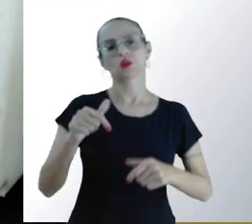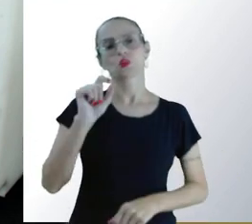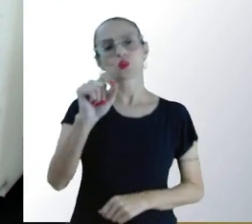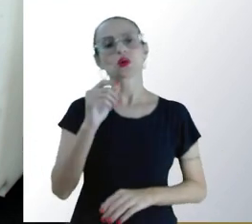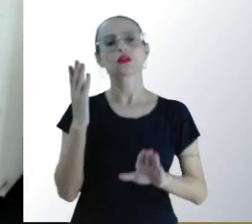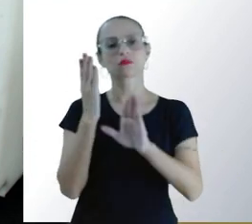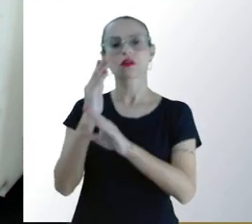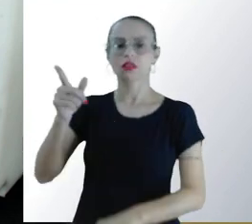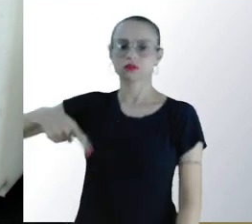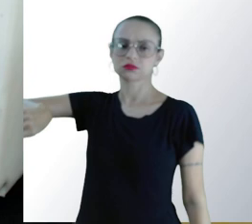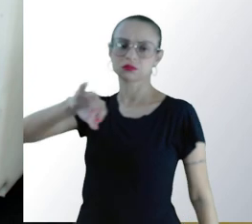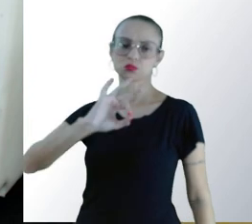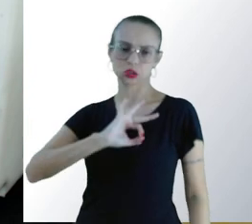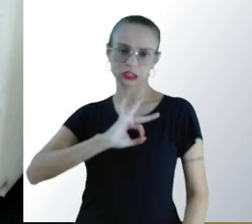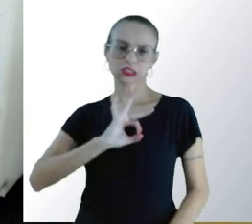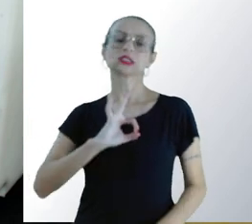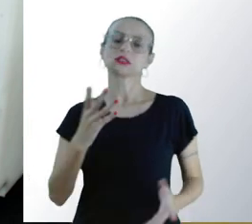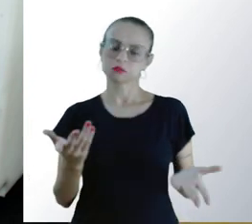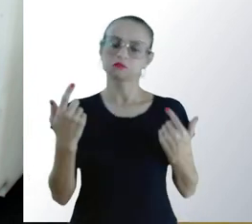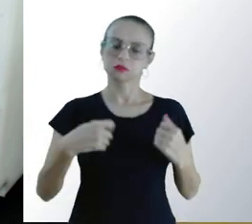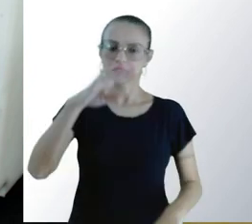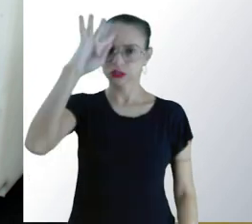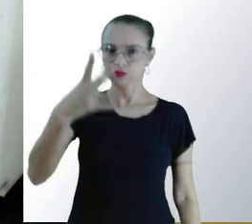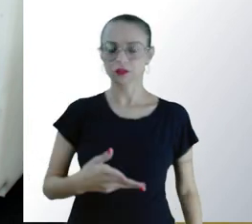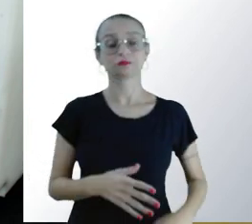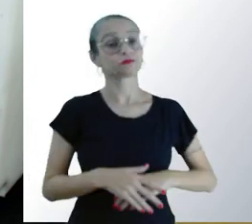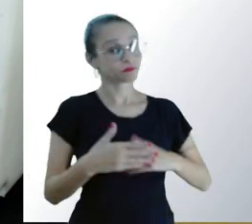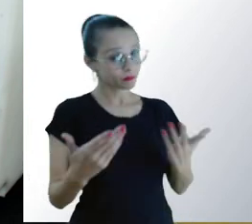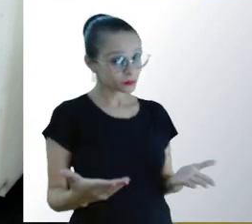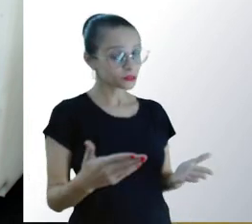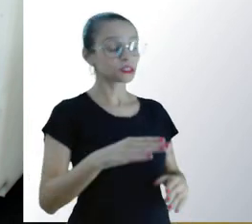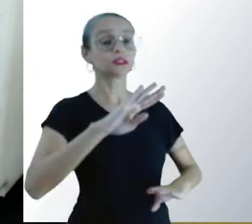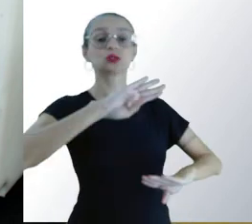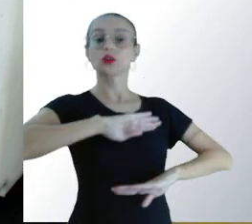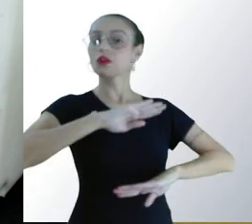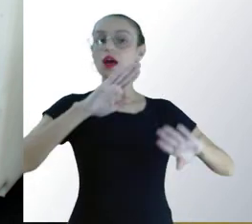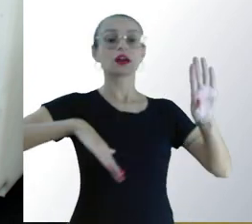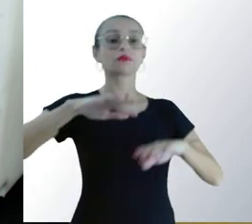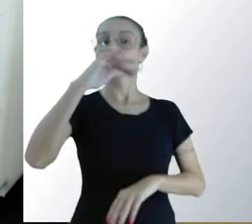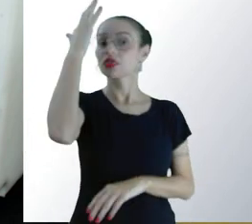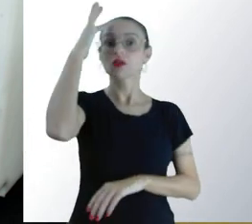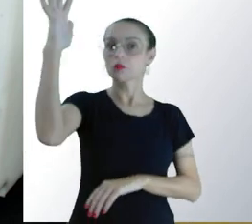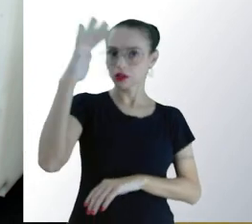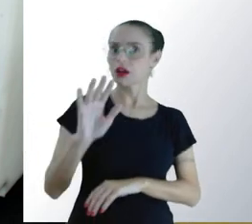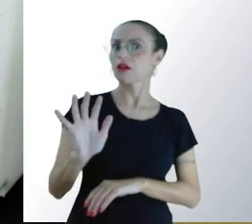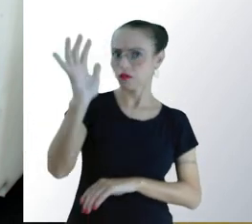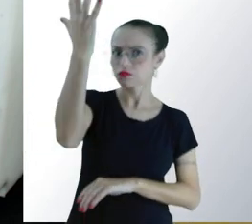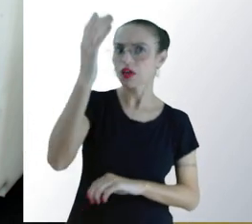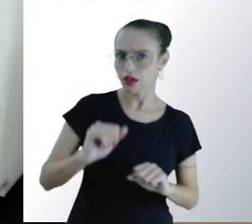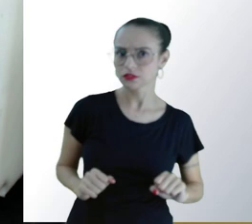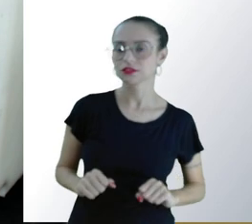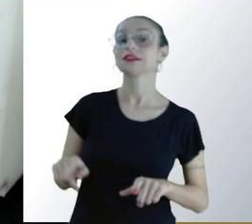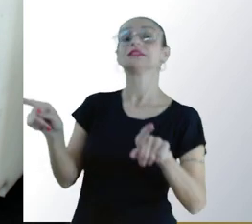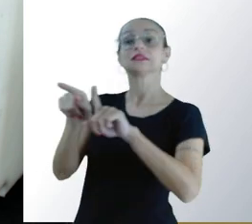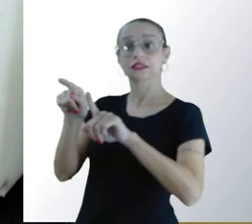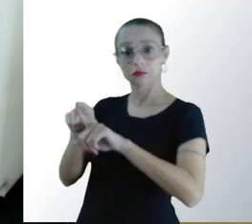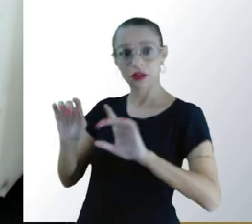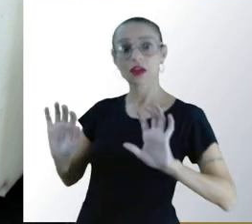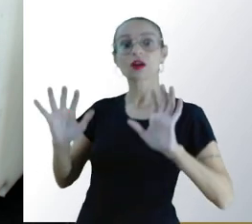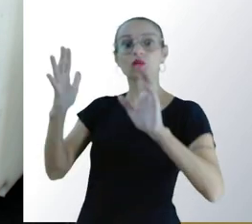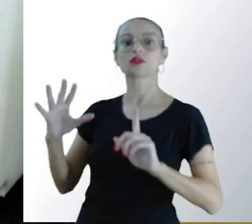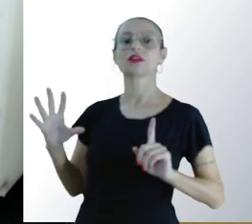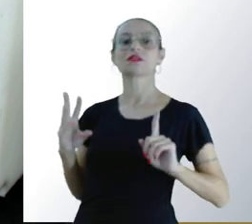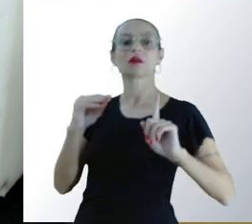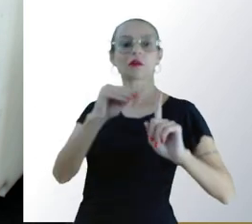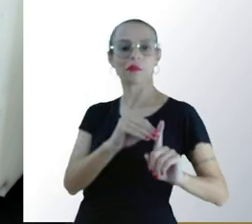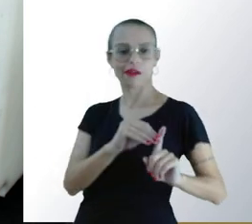pelos órgãos policiais. Então, são situações, né, que às vezes a gente não imagina, mas que acontecem, né? Da mesma forma, o assédio do